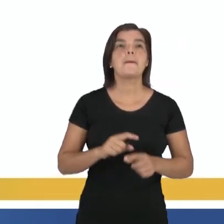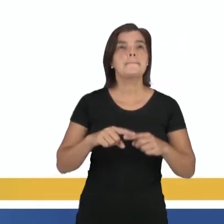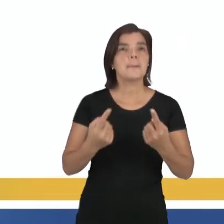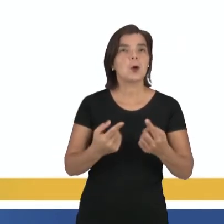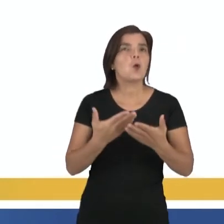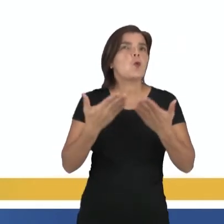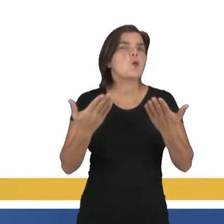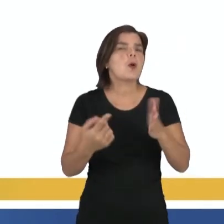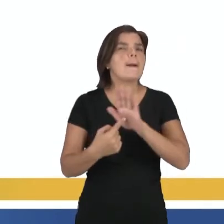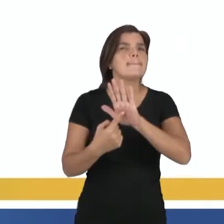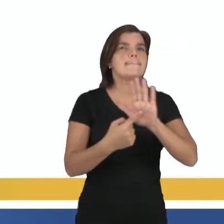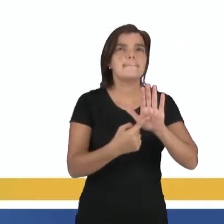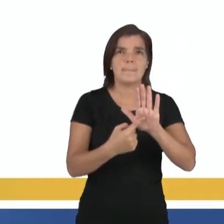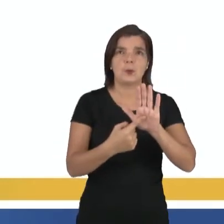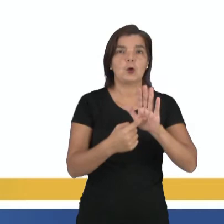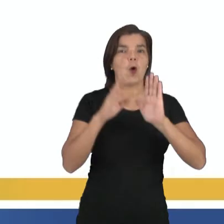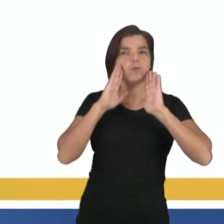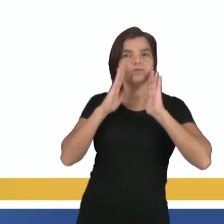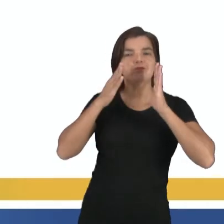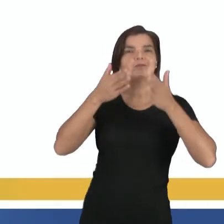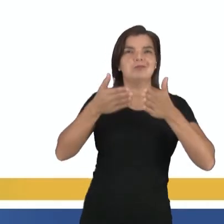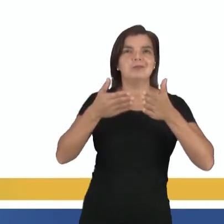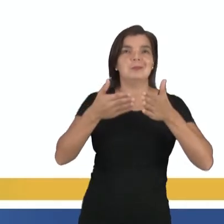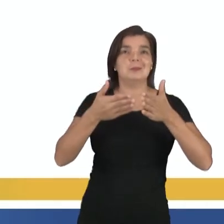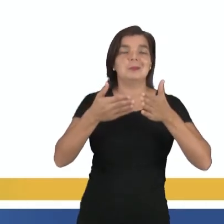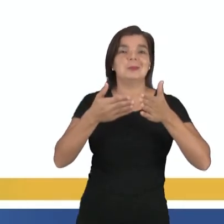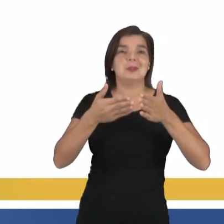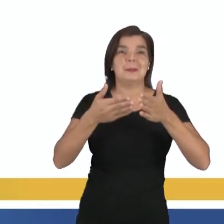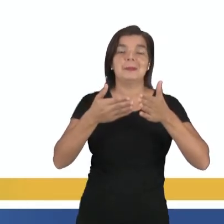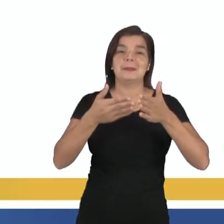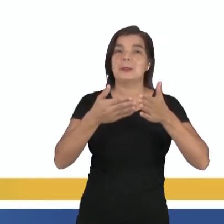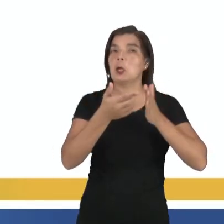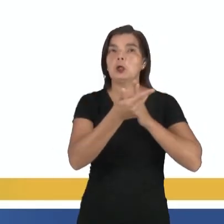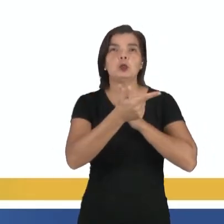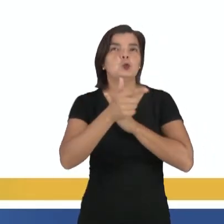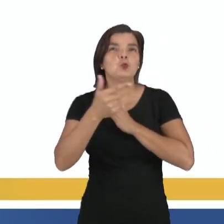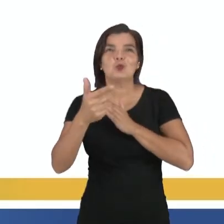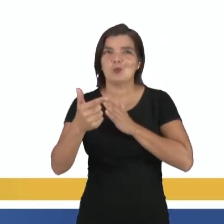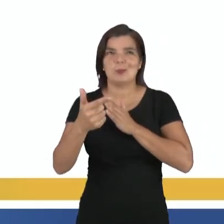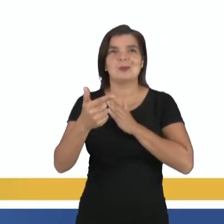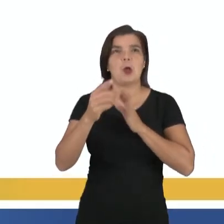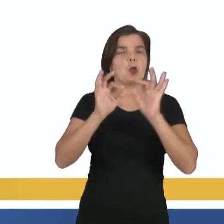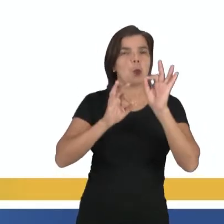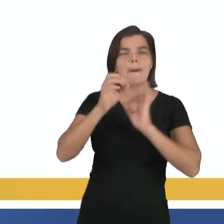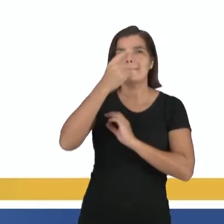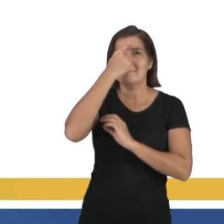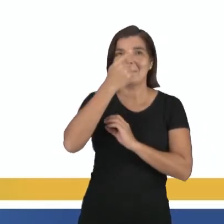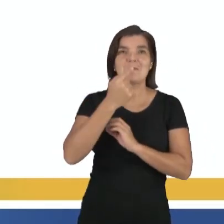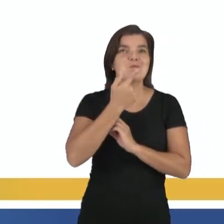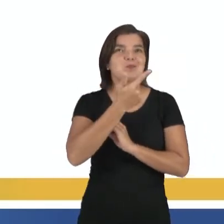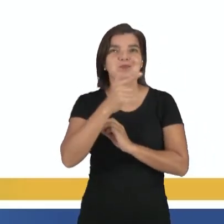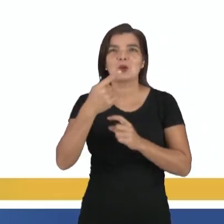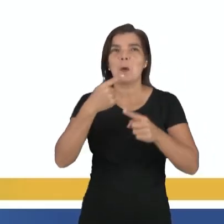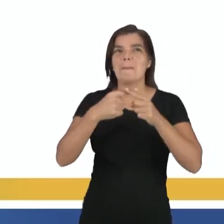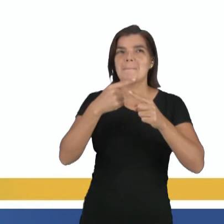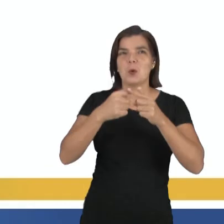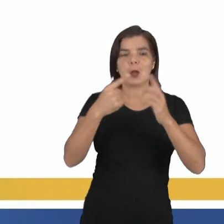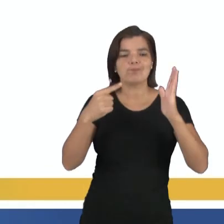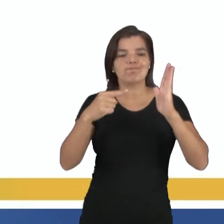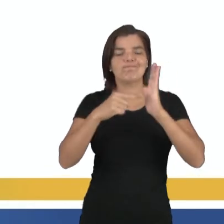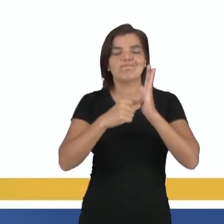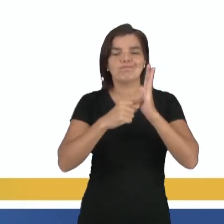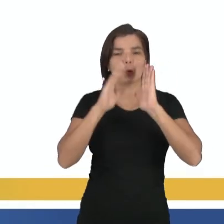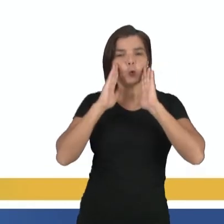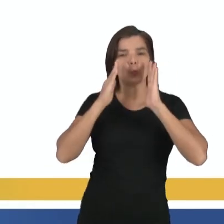Mais uma, quando ela está exatamente no foco. Aqui neste caso nós não temos aí formação de imagem, porque não há um ponto na